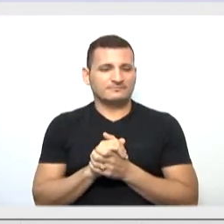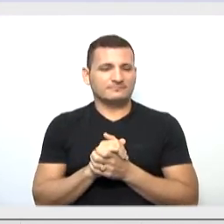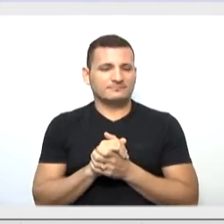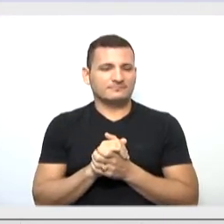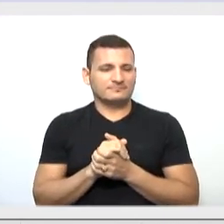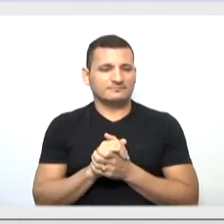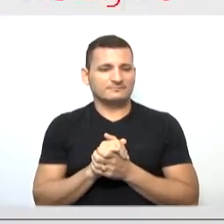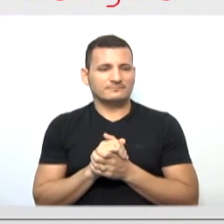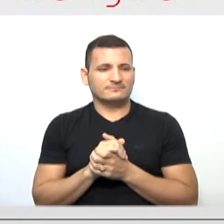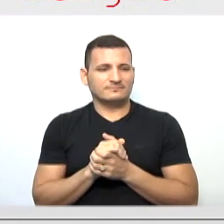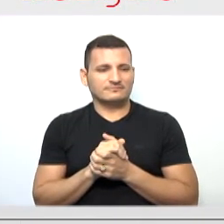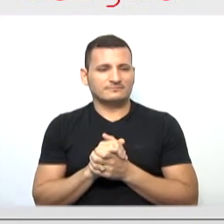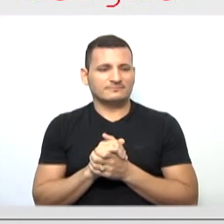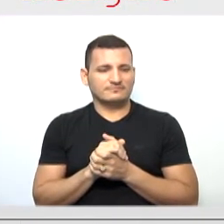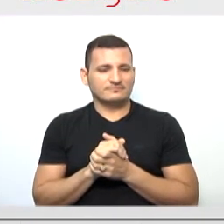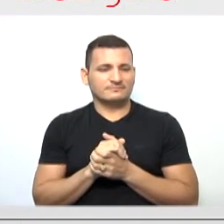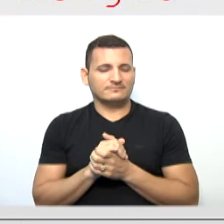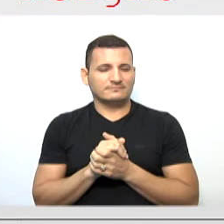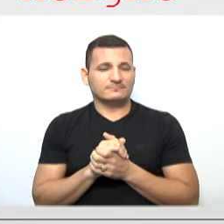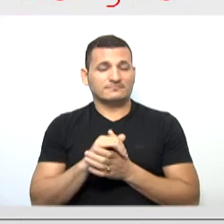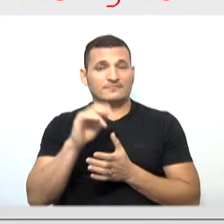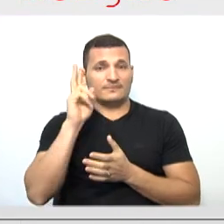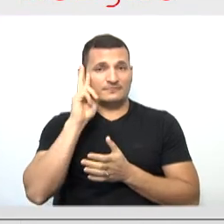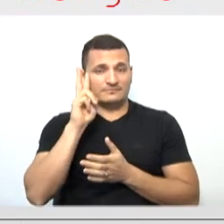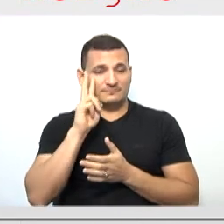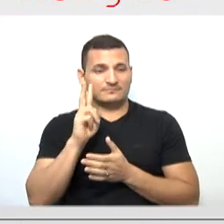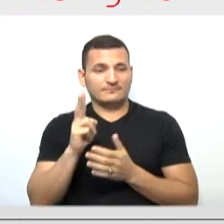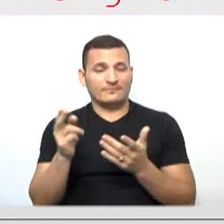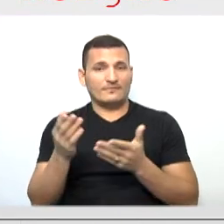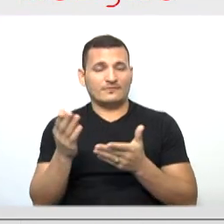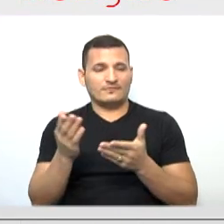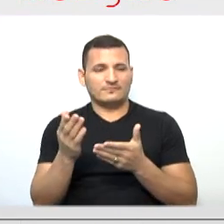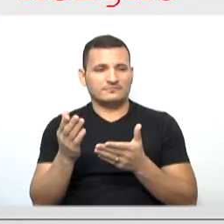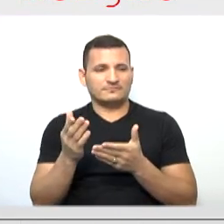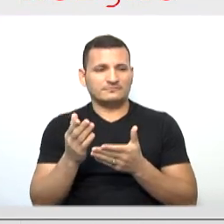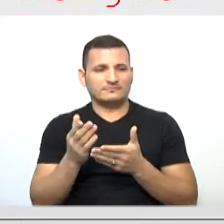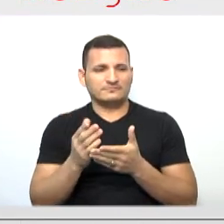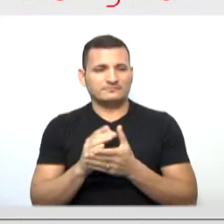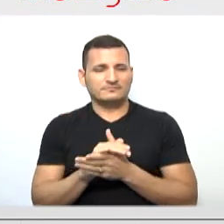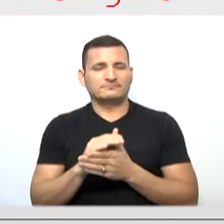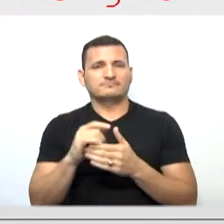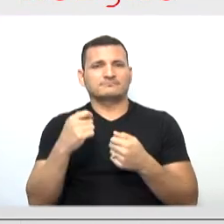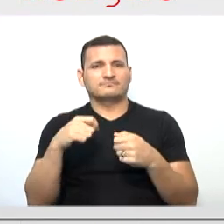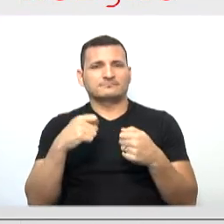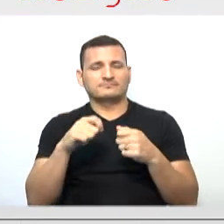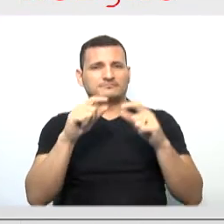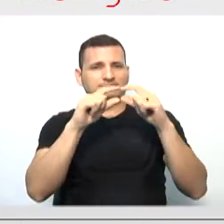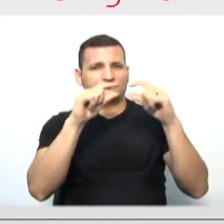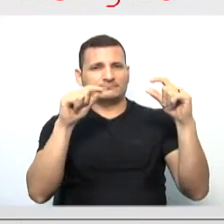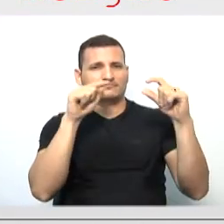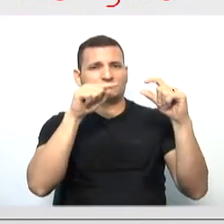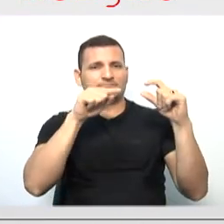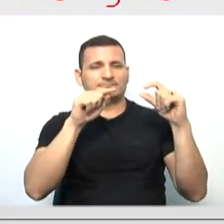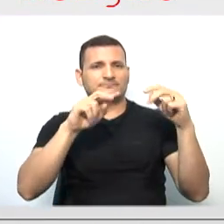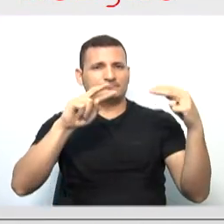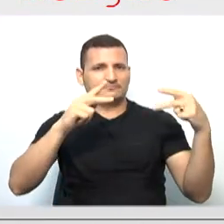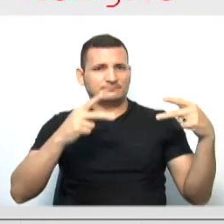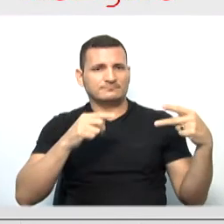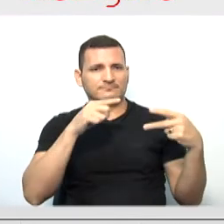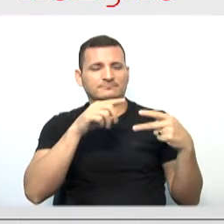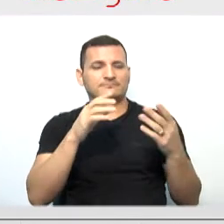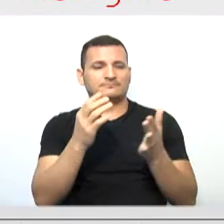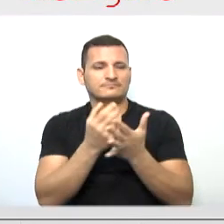funcionar. E lembrando, vou rodar a página, tem que estar com a aba do